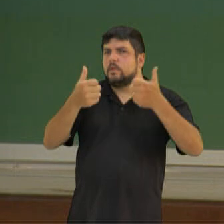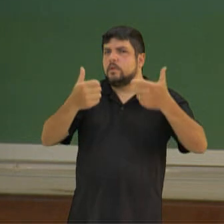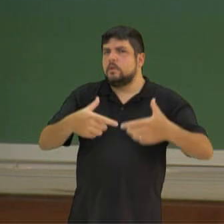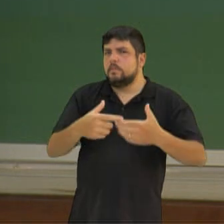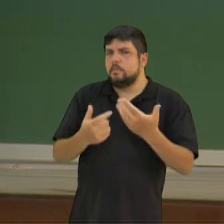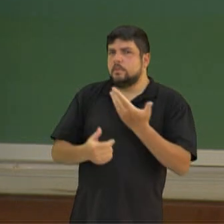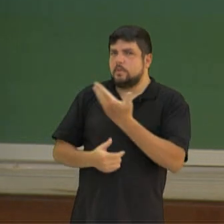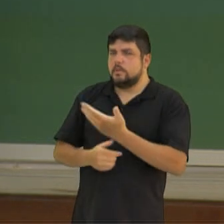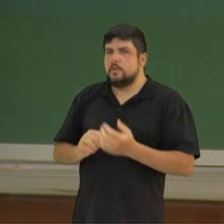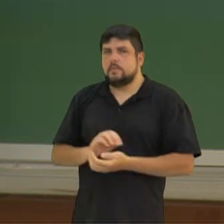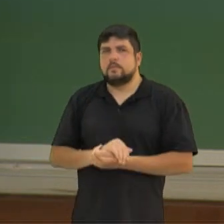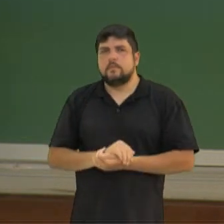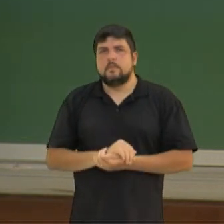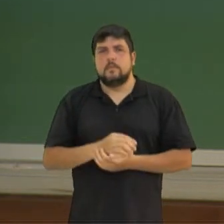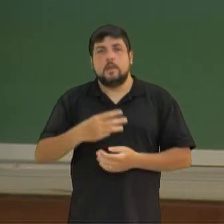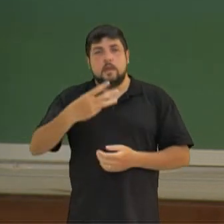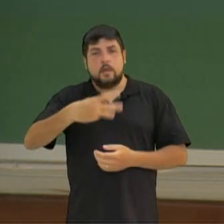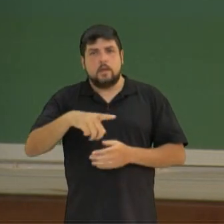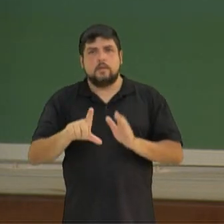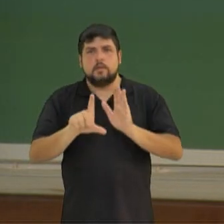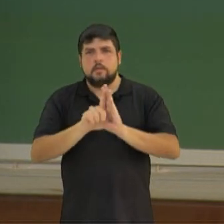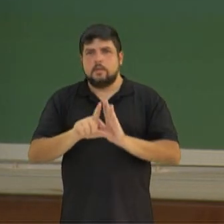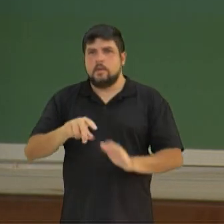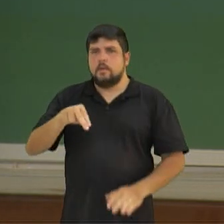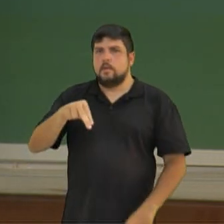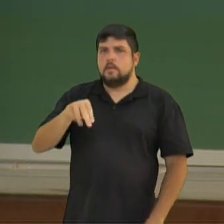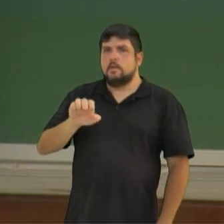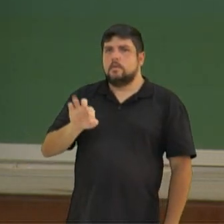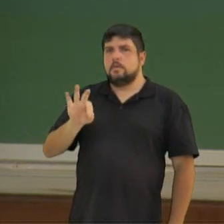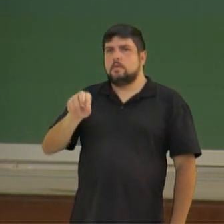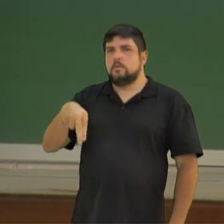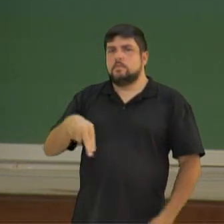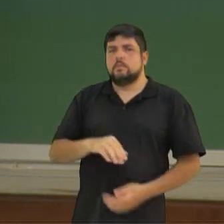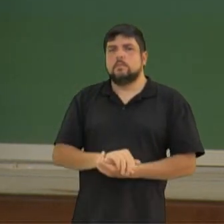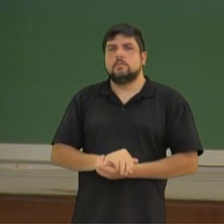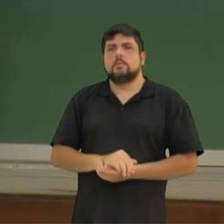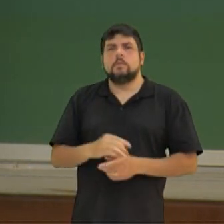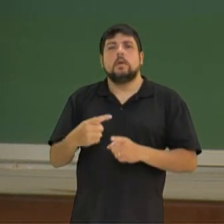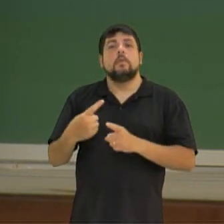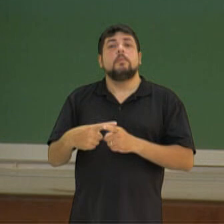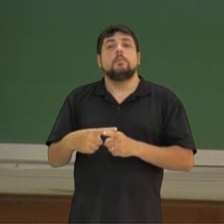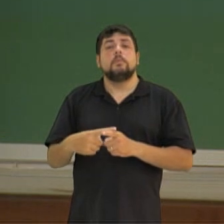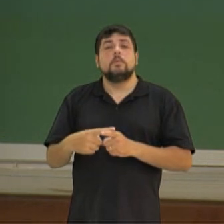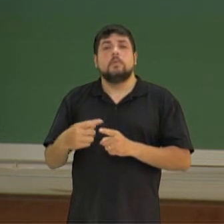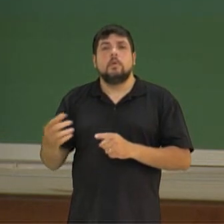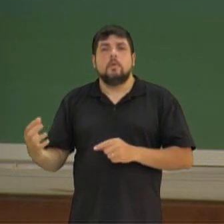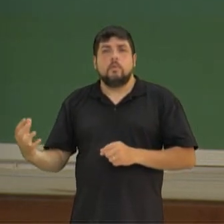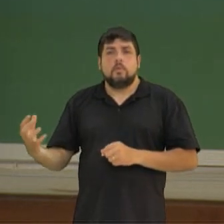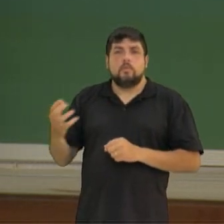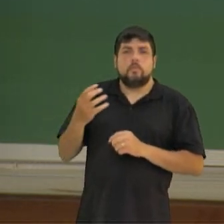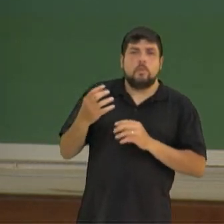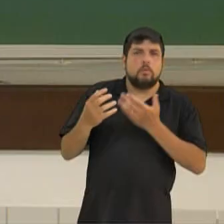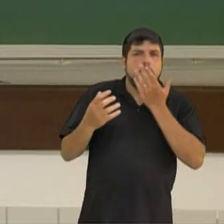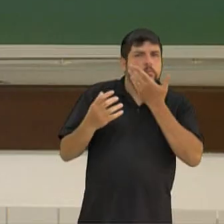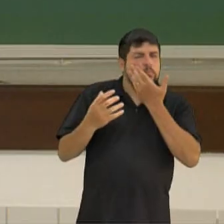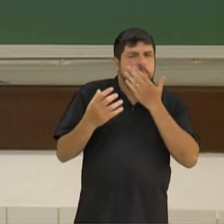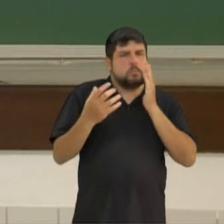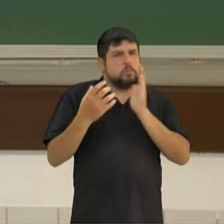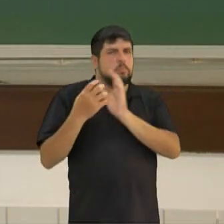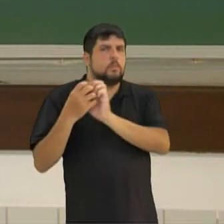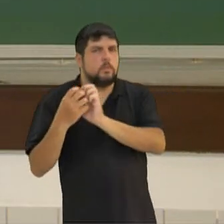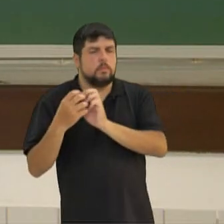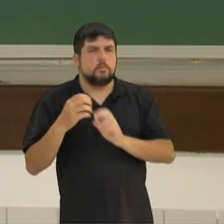situação? A terceira lei de Newton, né? Por que terceira lei de Newton? Lei da ação e reação. Então, quando